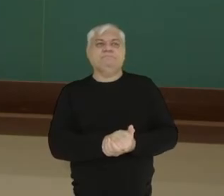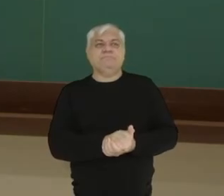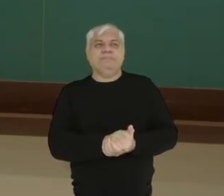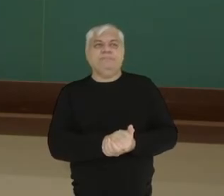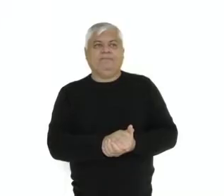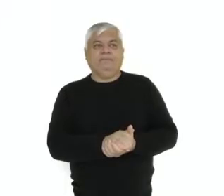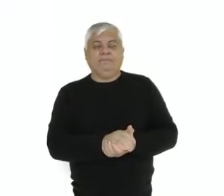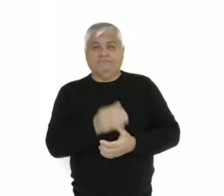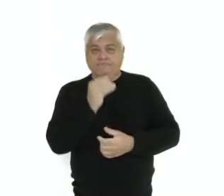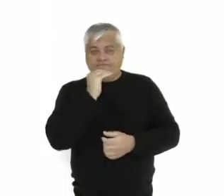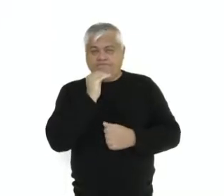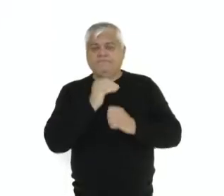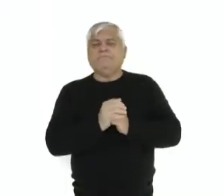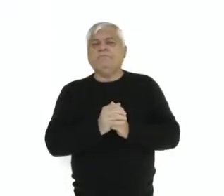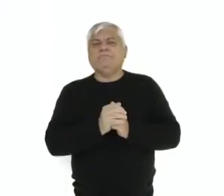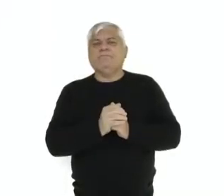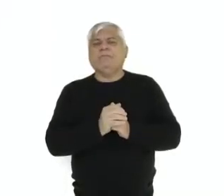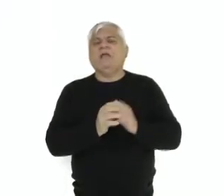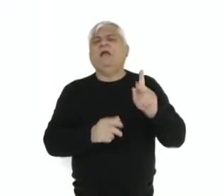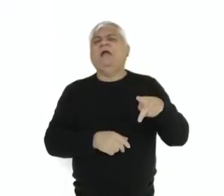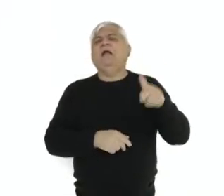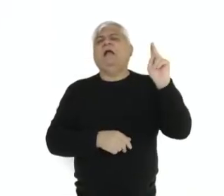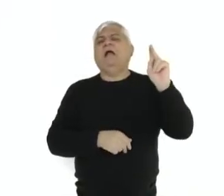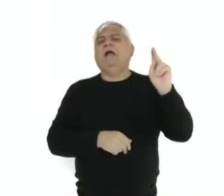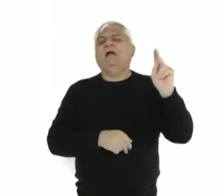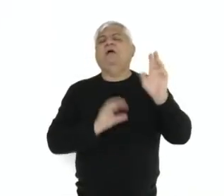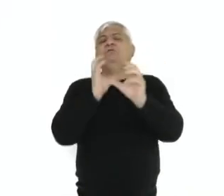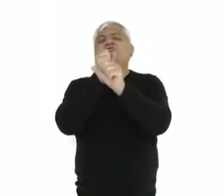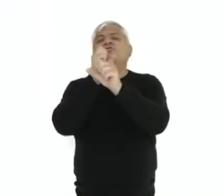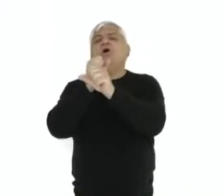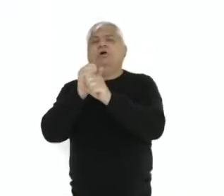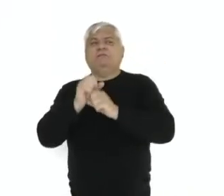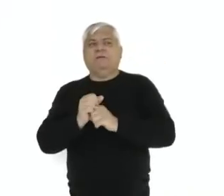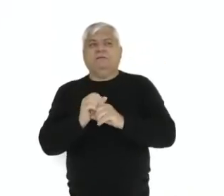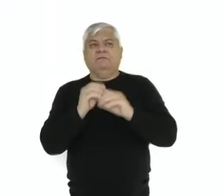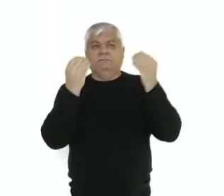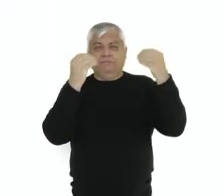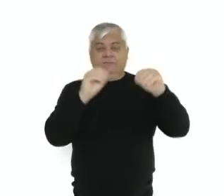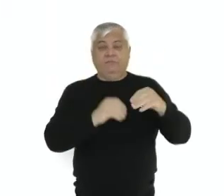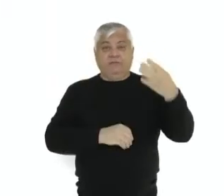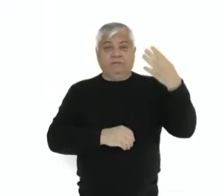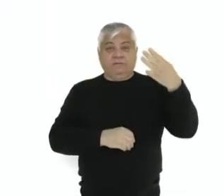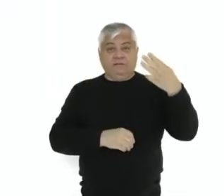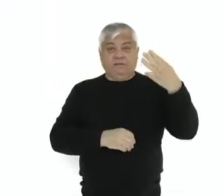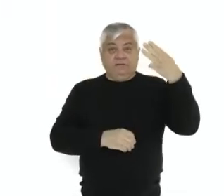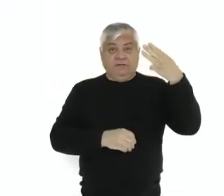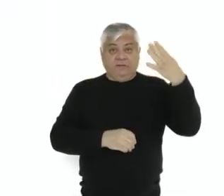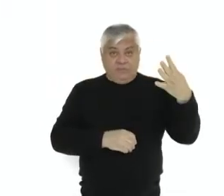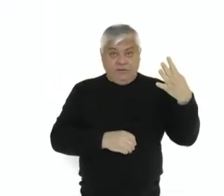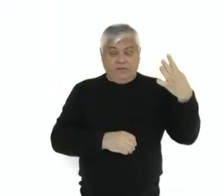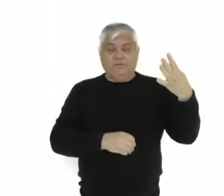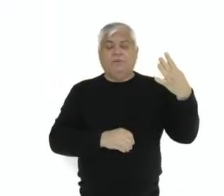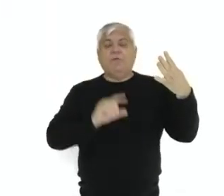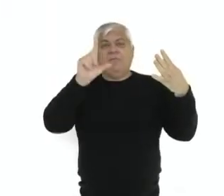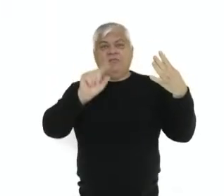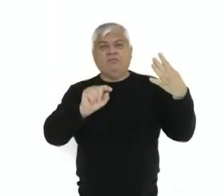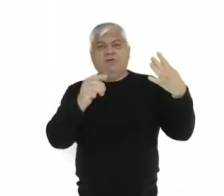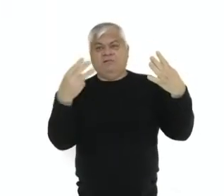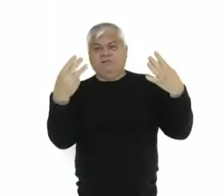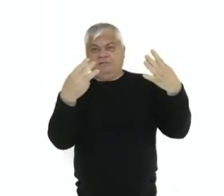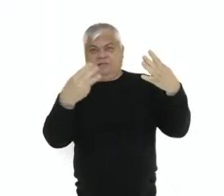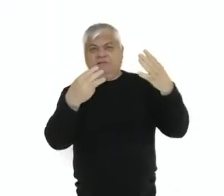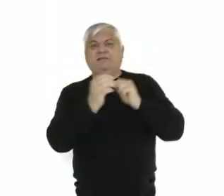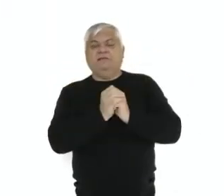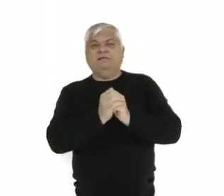Olha só, qual que é a amplitude do candidato K? Ele, a maior nota dele é 34 e a menor é 33. Então,